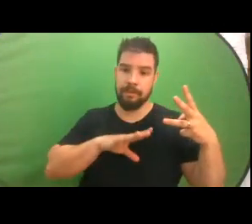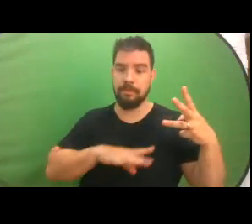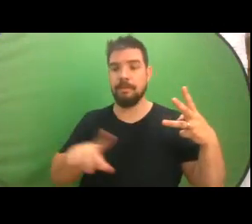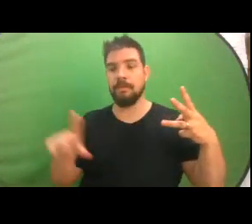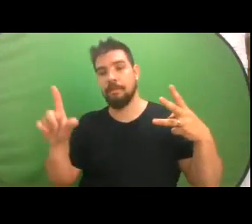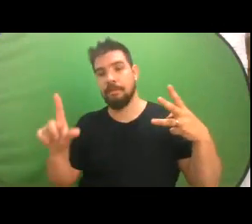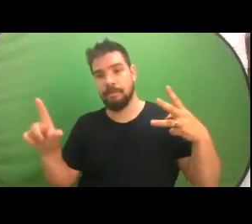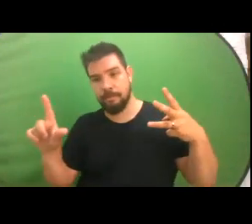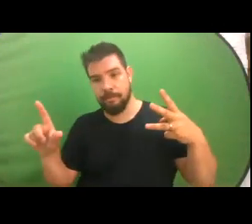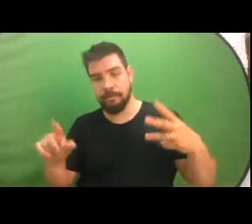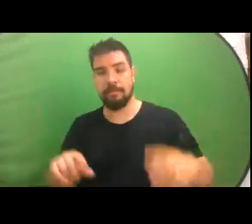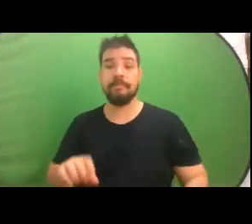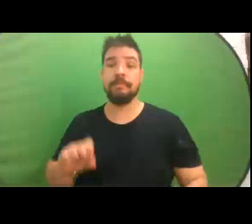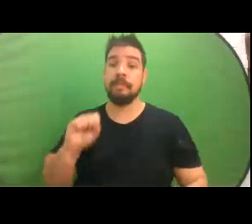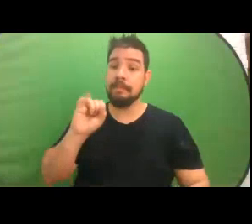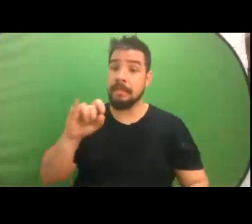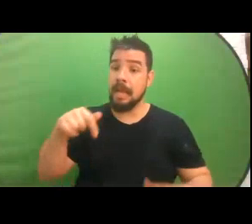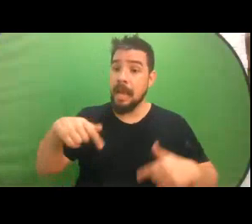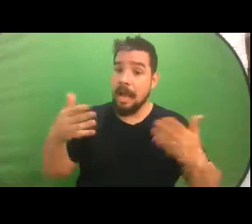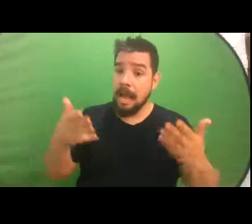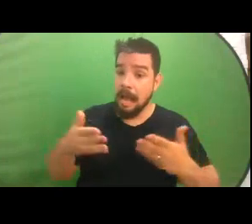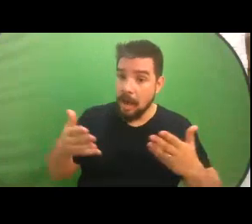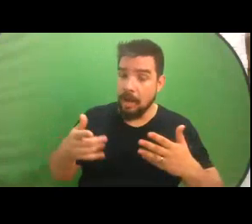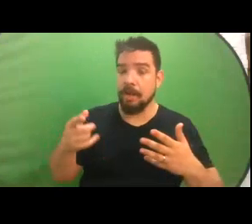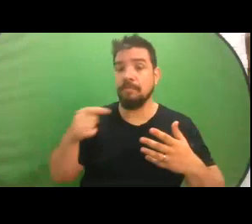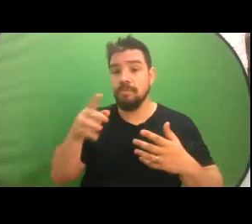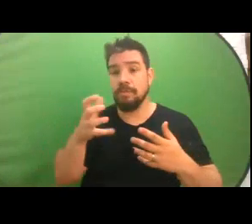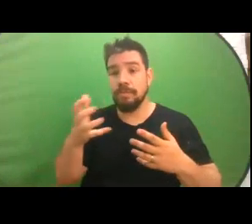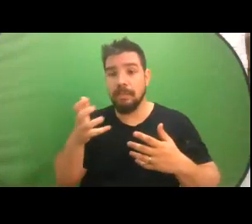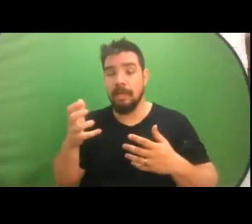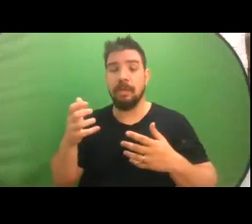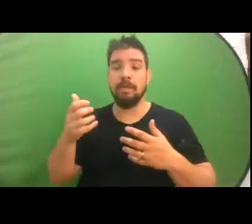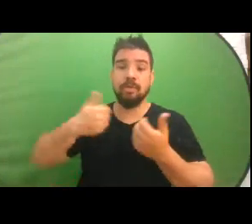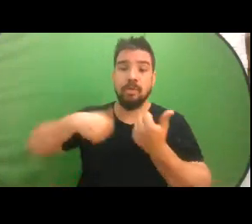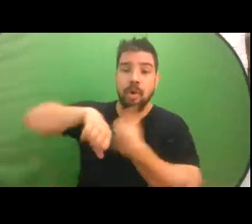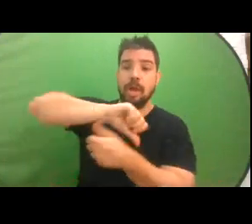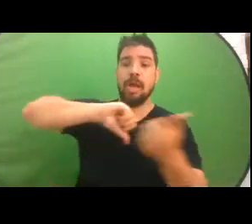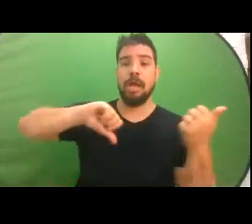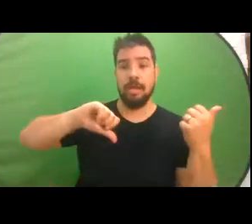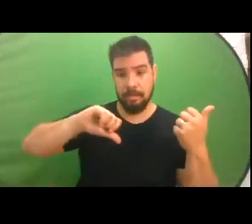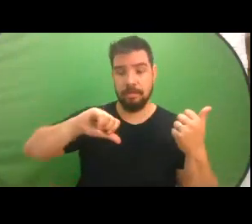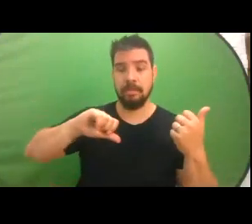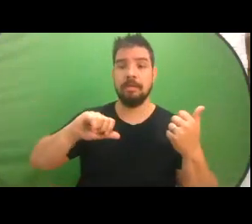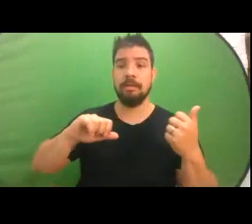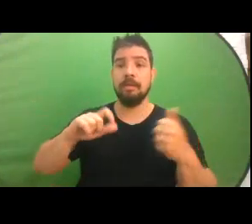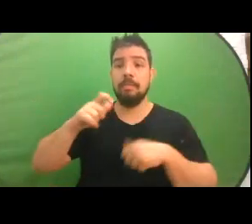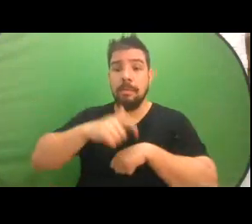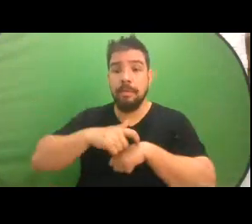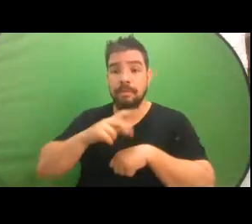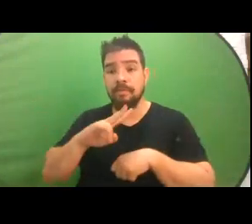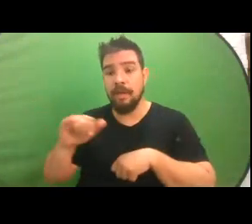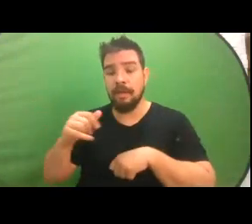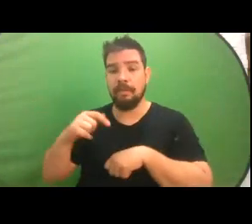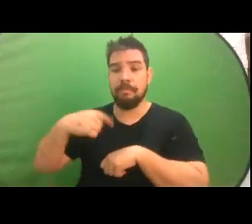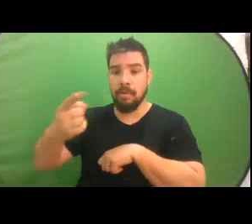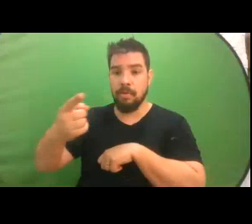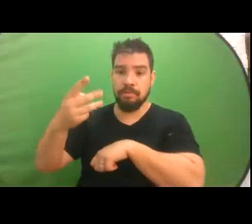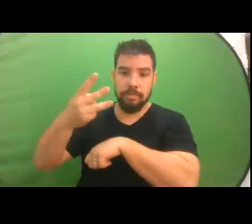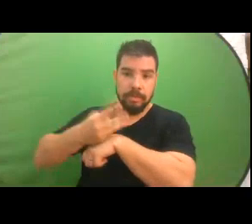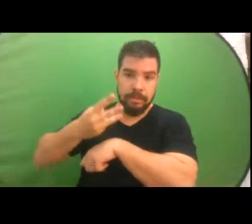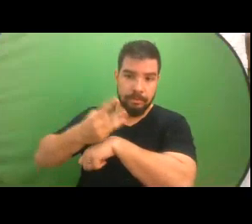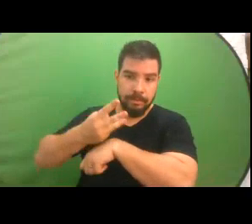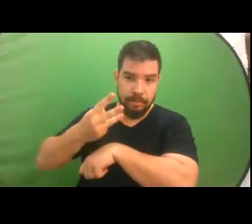neste semestre e quer mudar, vai mudar no momento em que nós tivermos o ajuste de matrícula do 3º período,